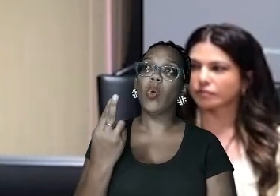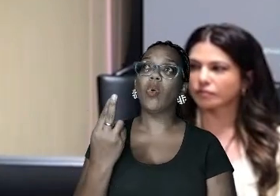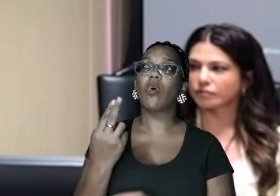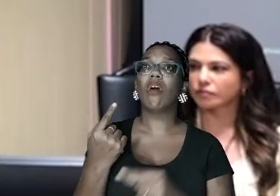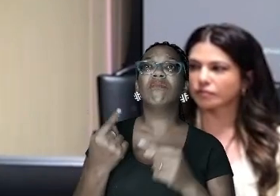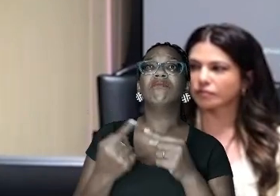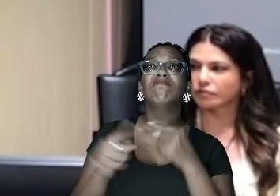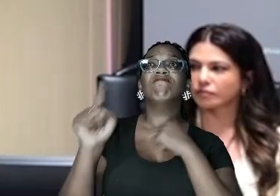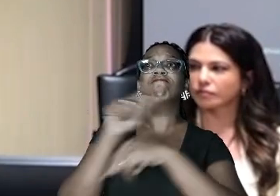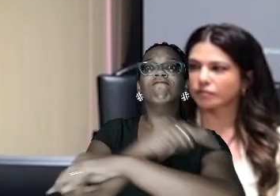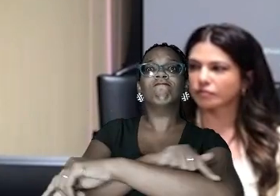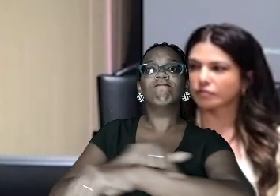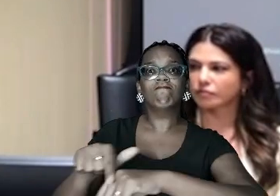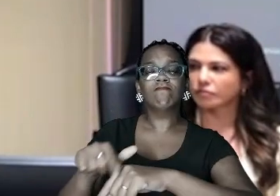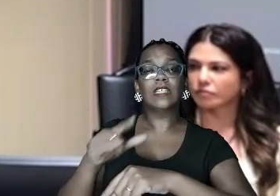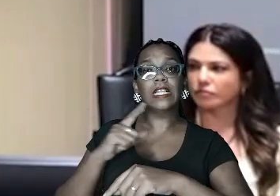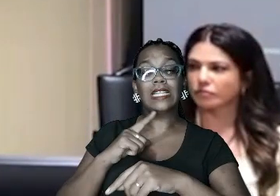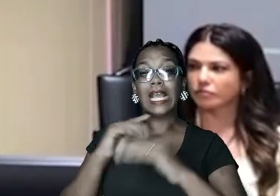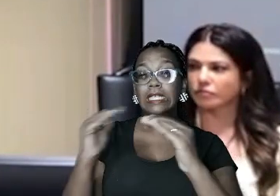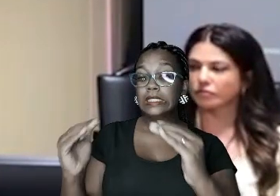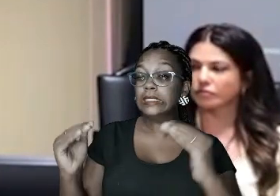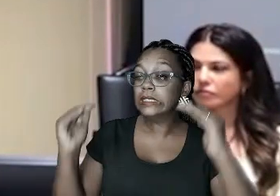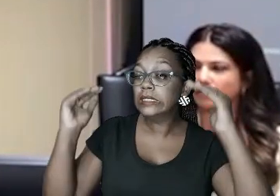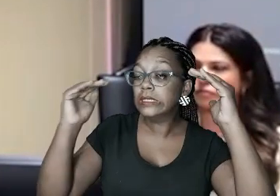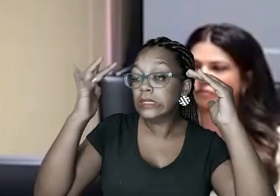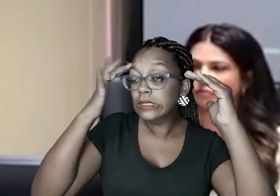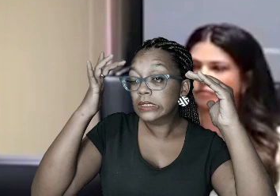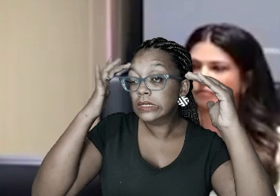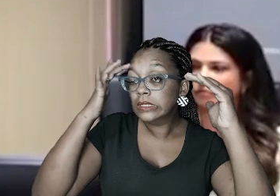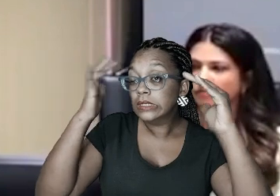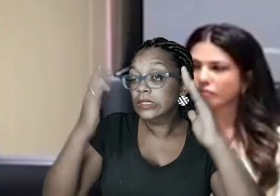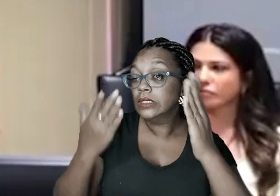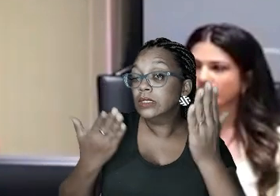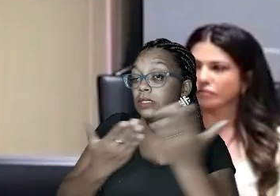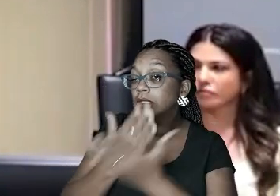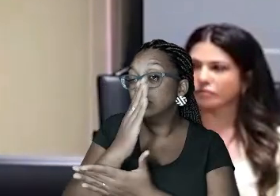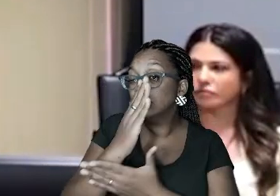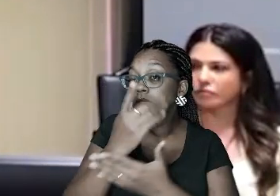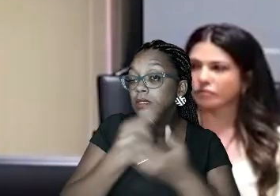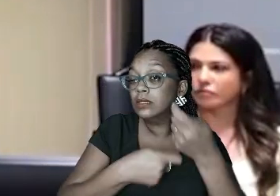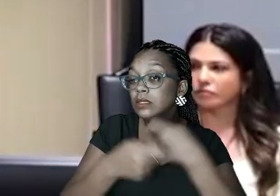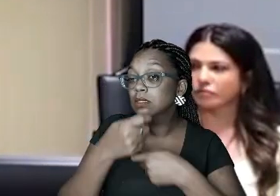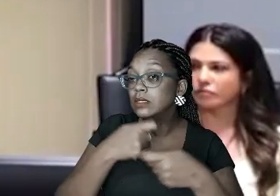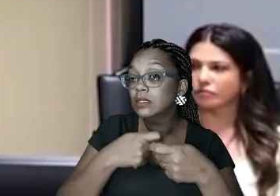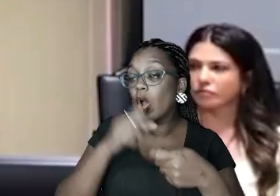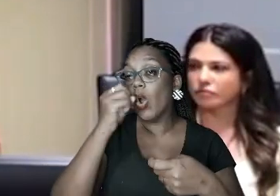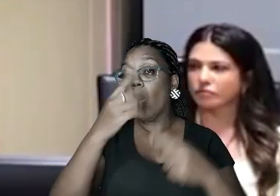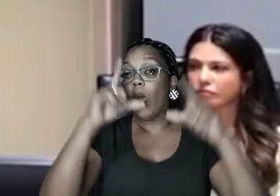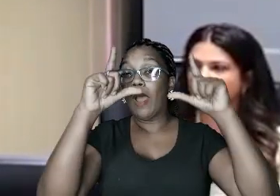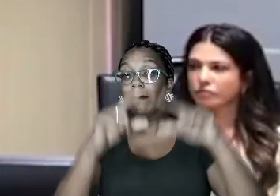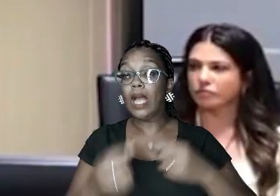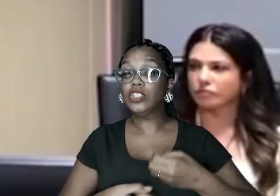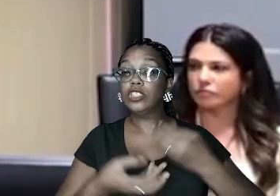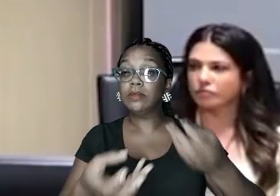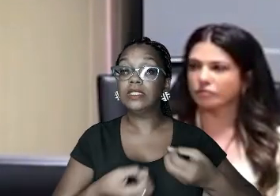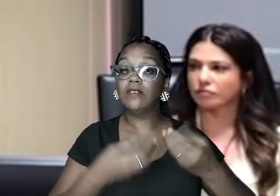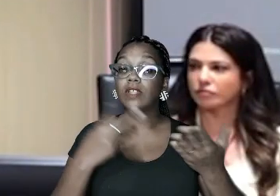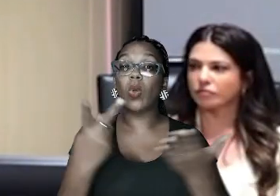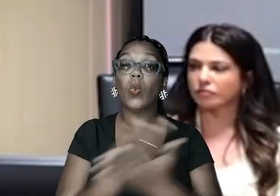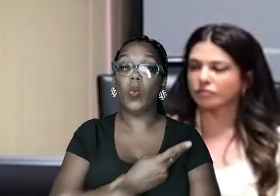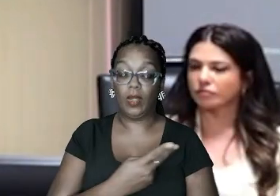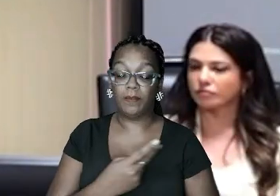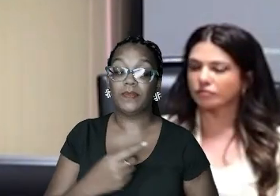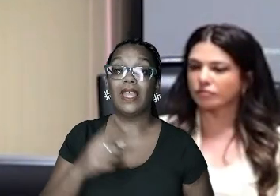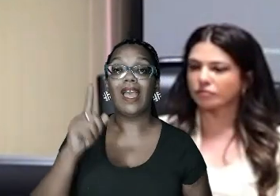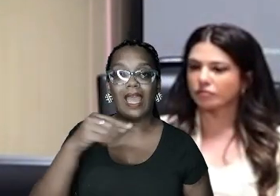de situação em que há ou irrelevância de Conduta a ponto de se cogitar de um procedimento sancionador em sentido estrito ou uma